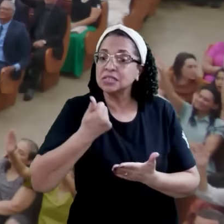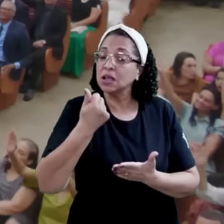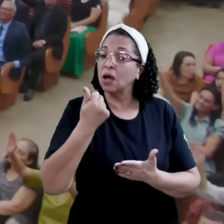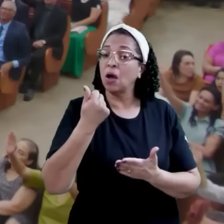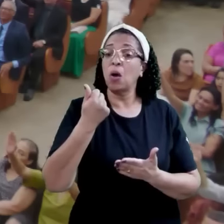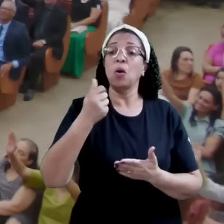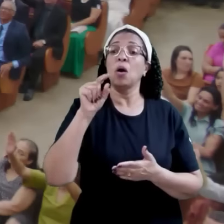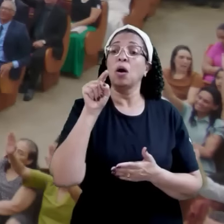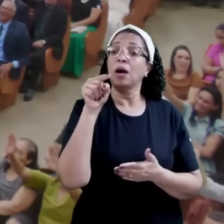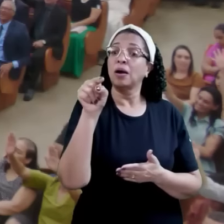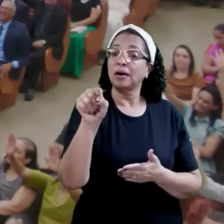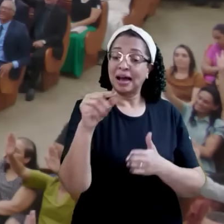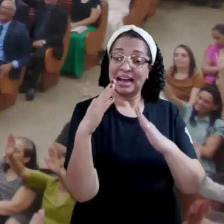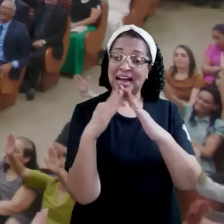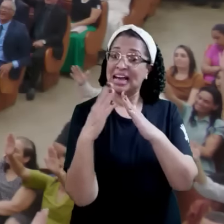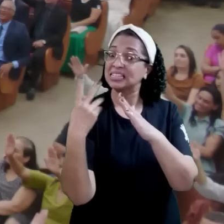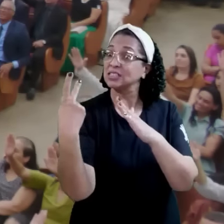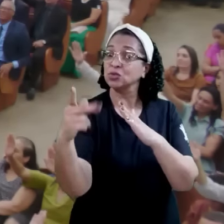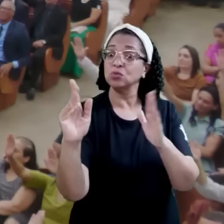tua casa